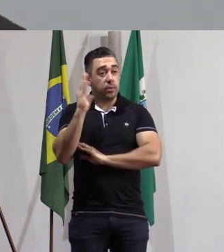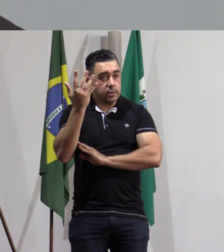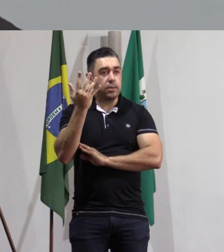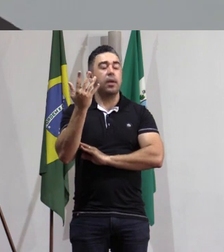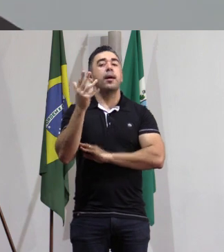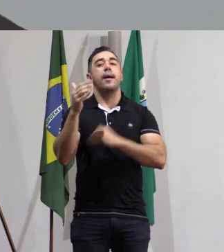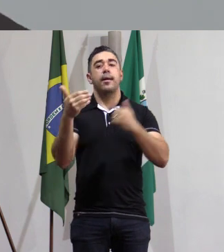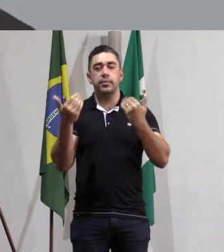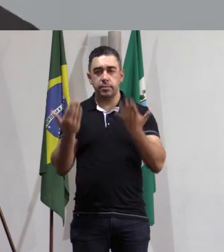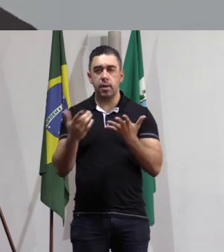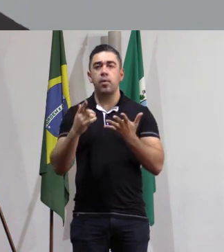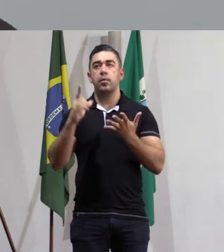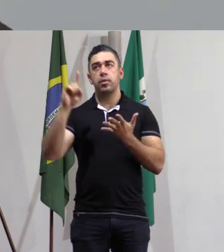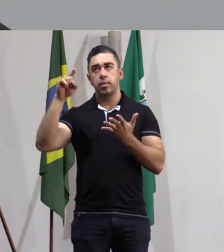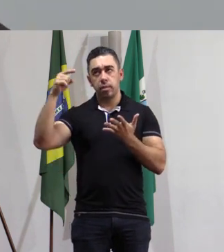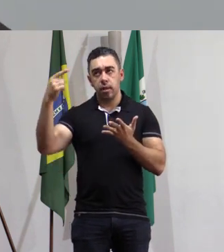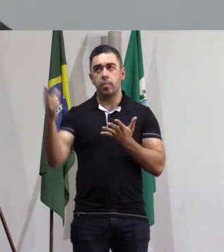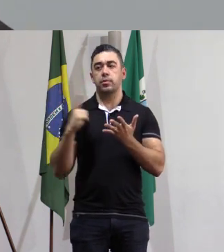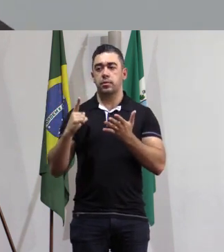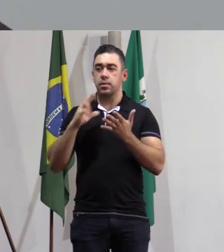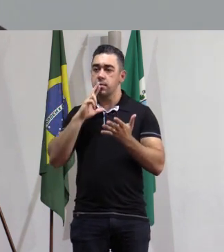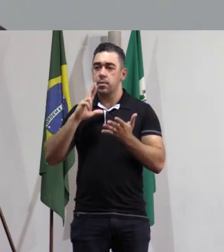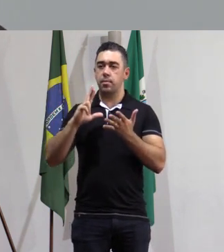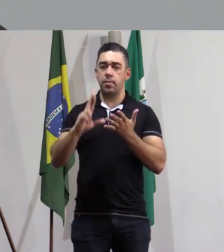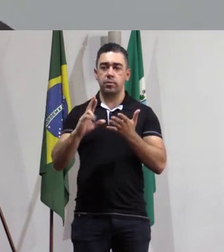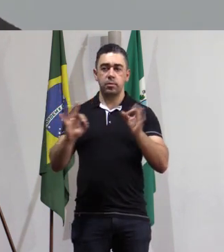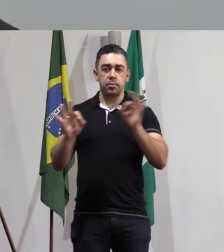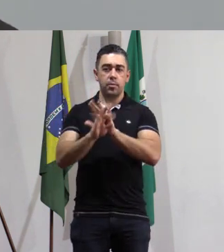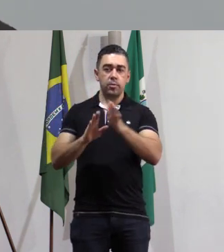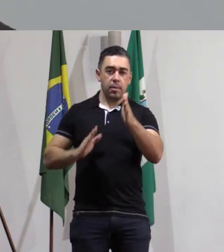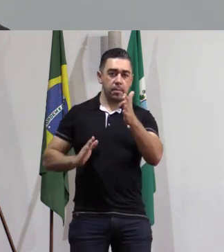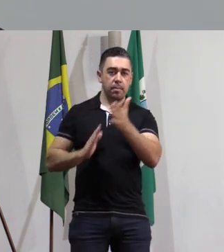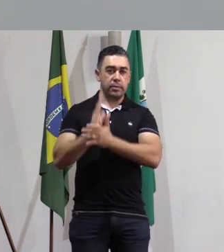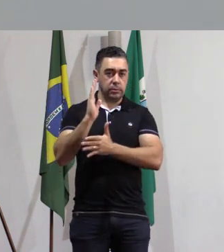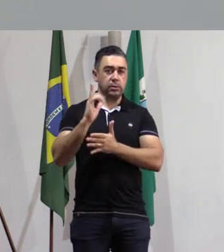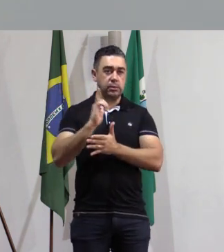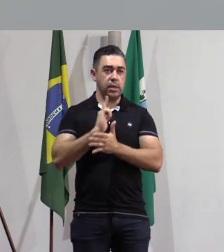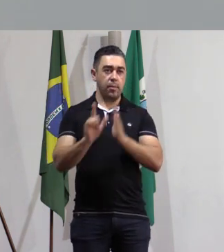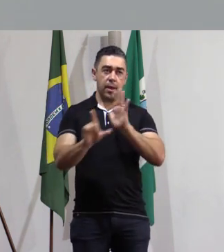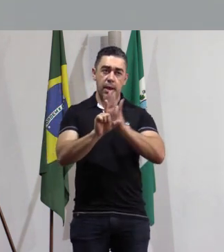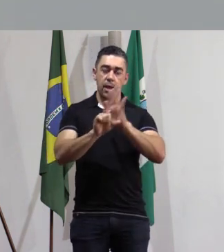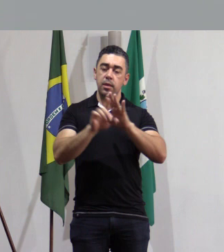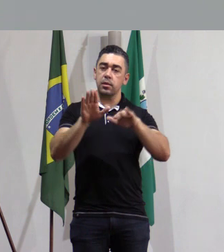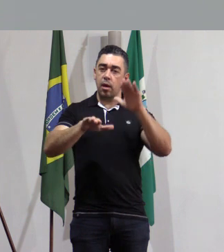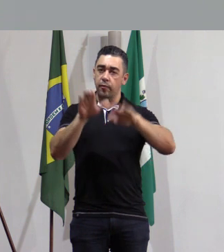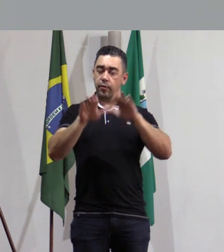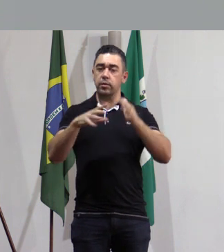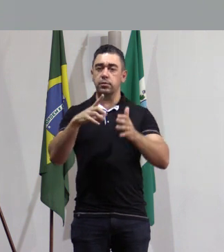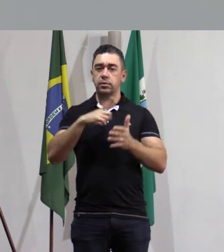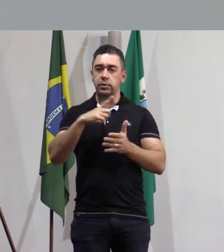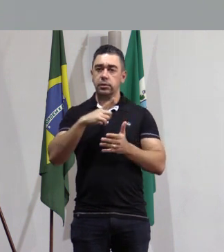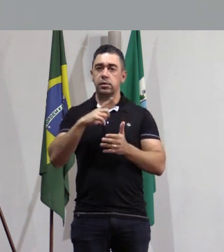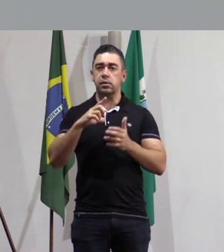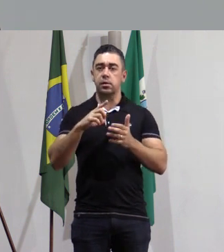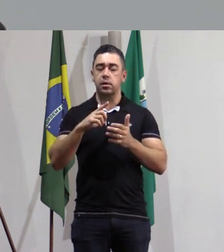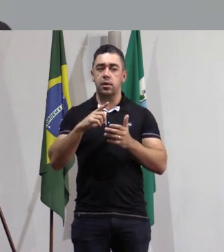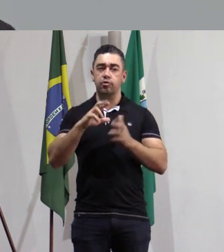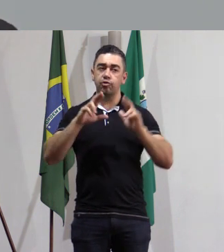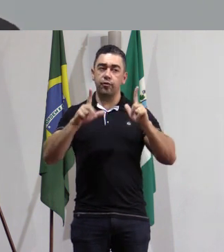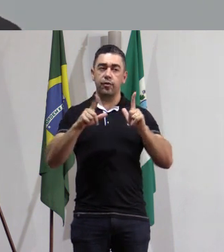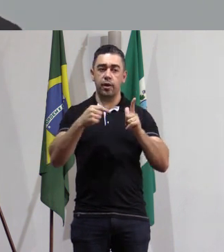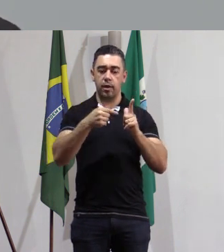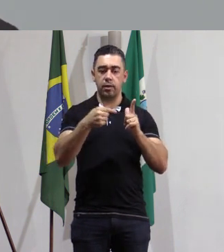então, a partir dessa resultante, dessa lei, que certamente não terá o formato também dessa proposta inicial que nos foi